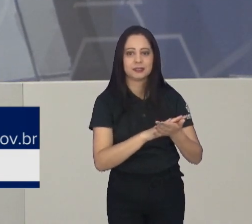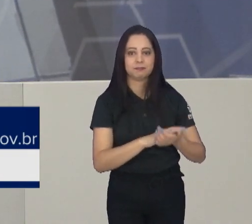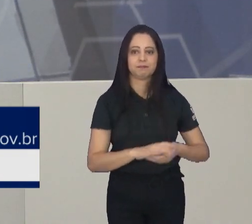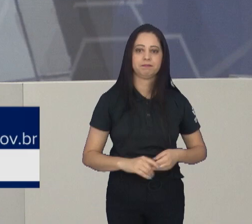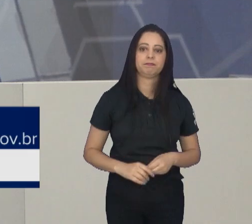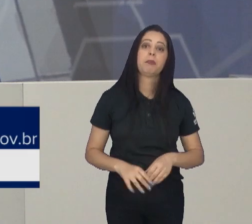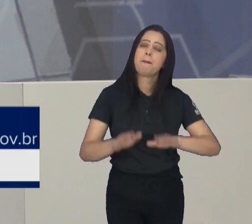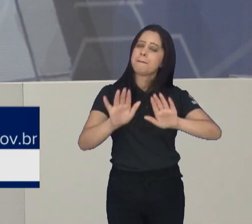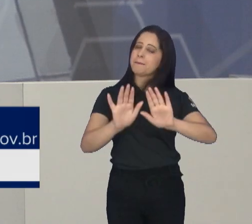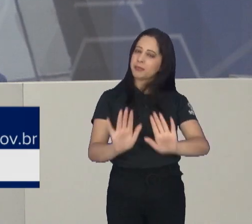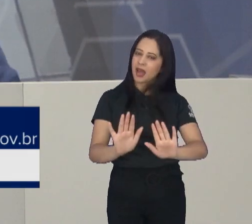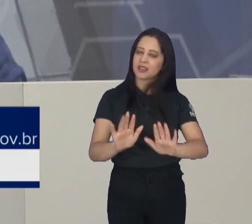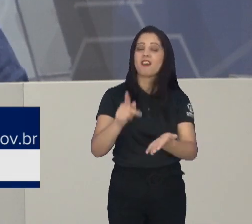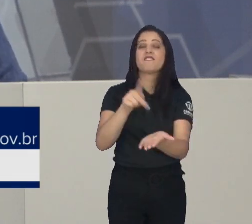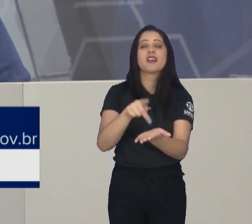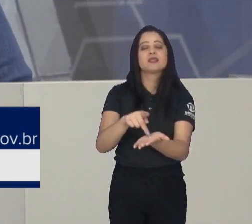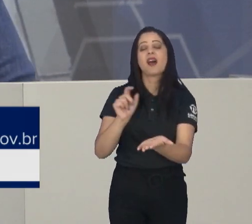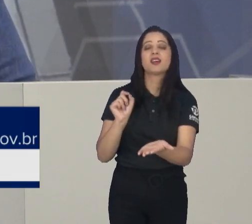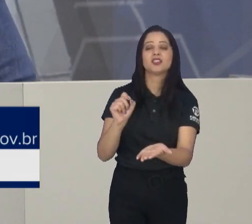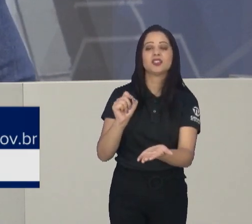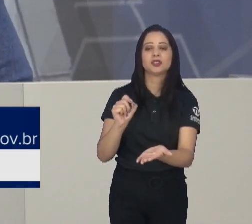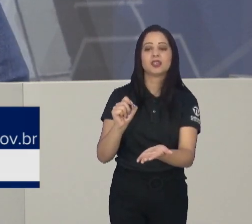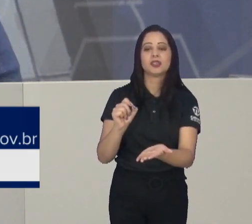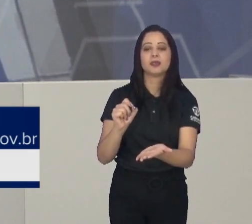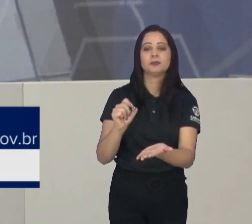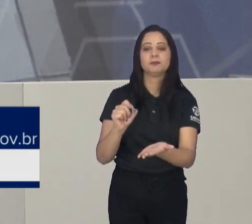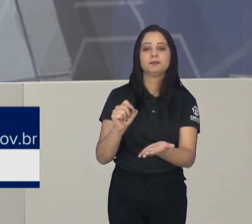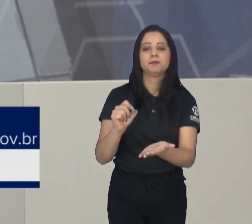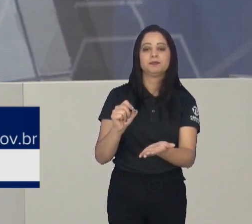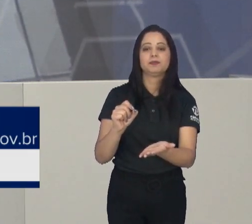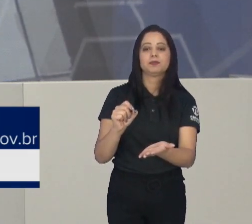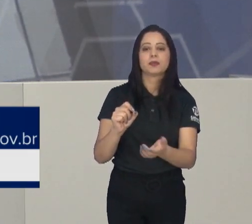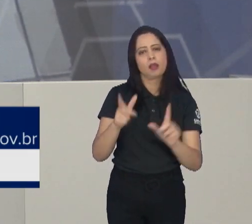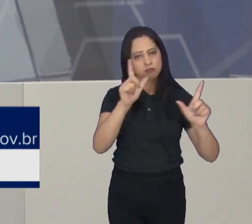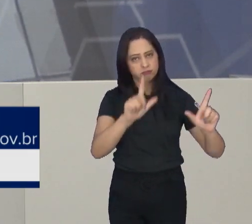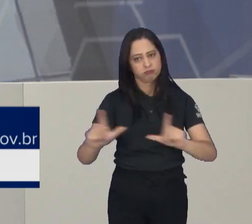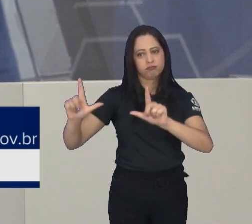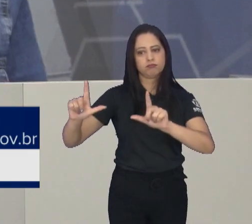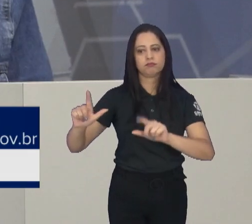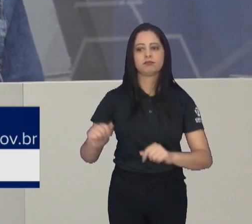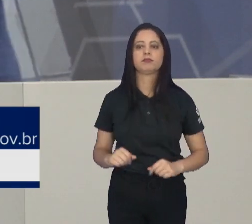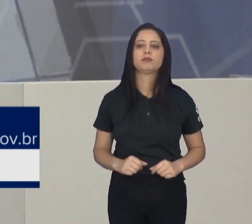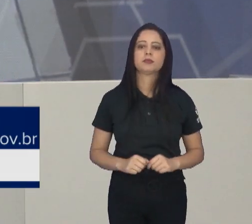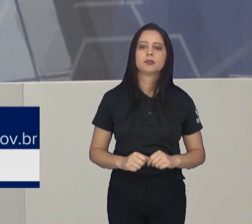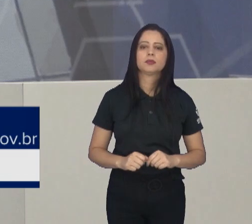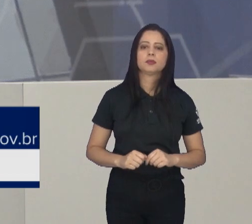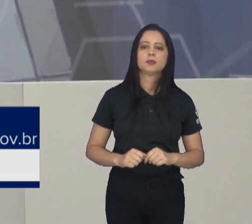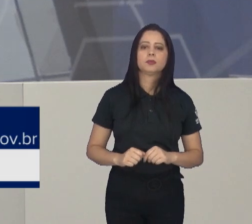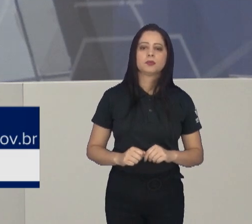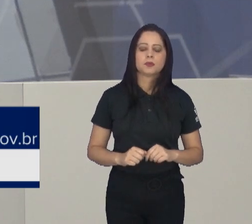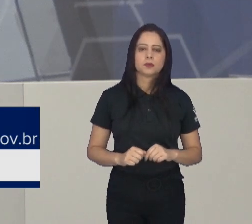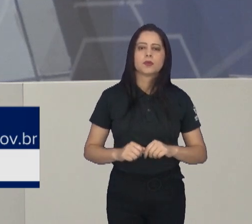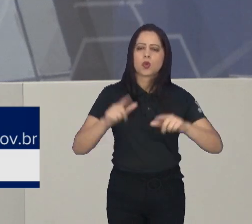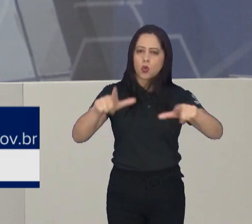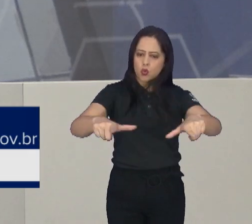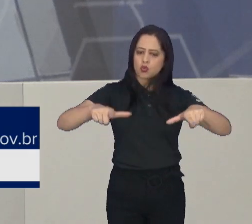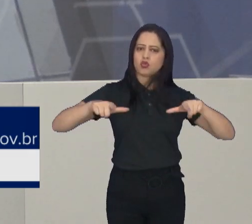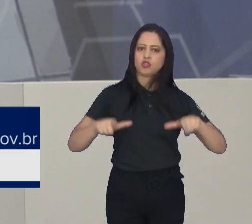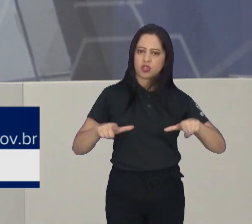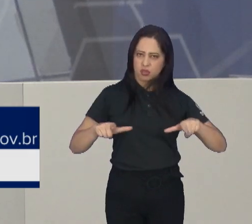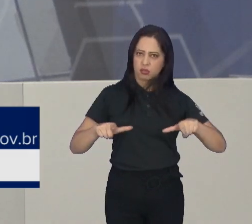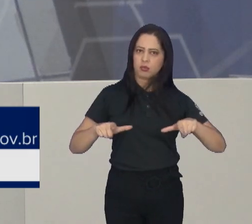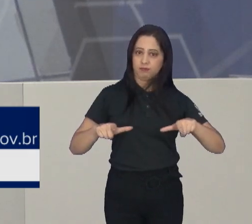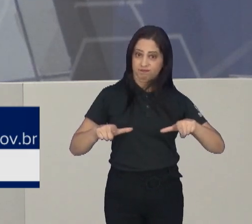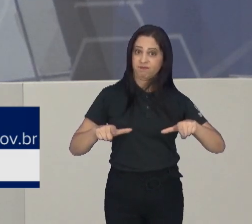professores. Mas, na verdade, o título... Próximo slide, por favor. O título que a prefeitura recebeu